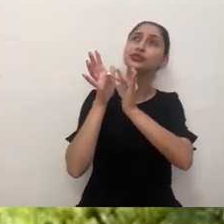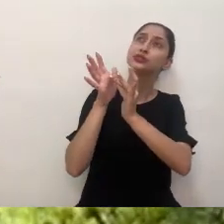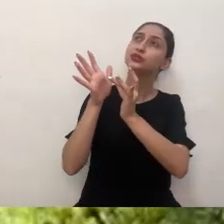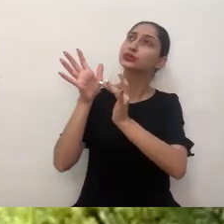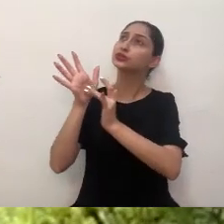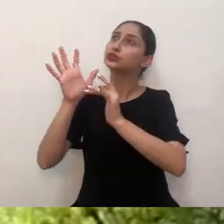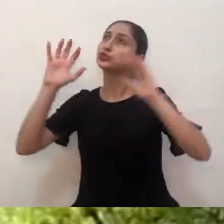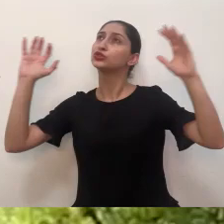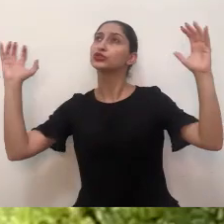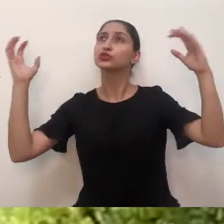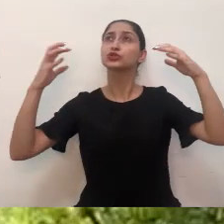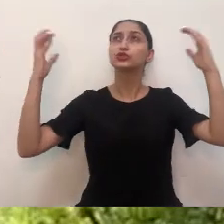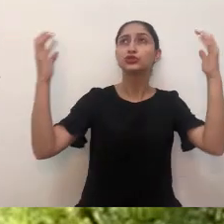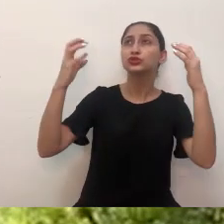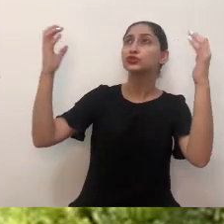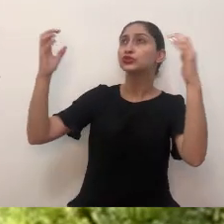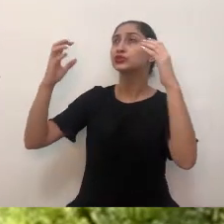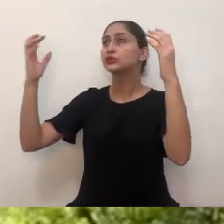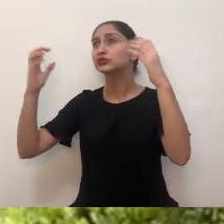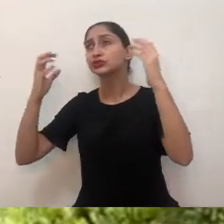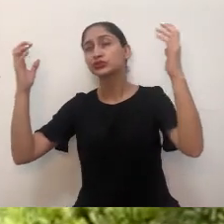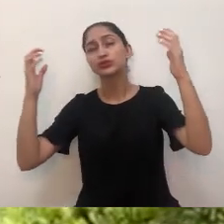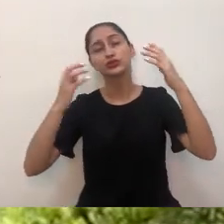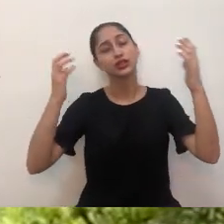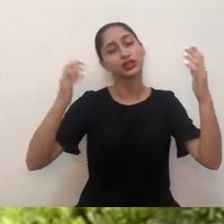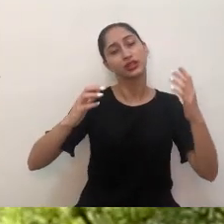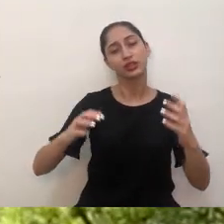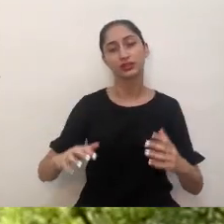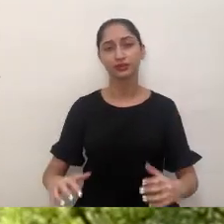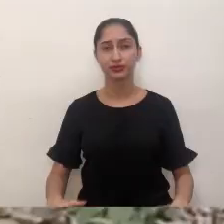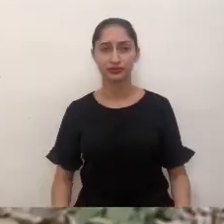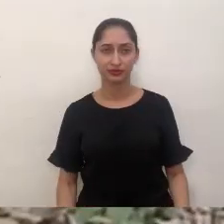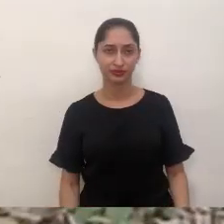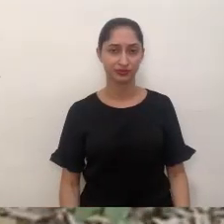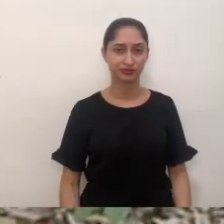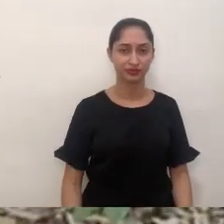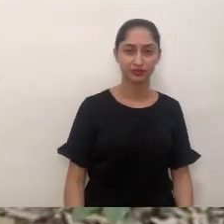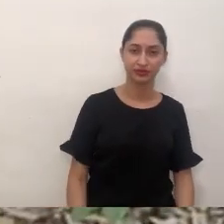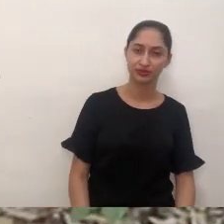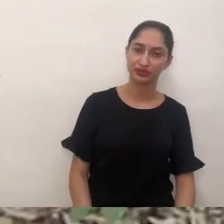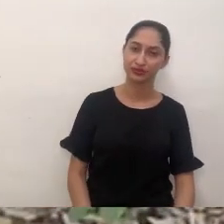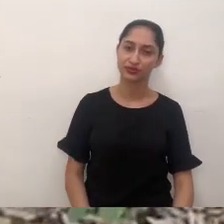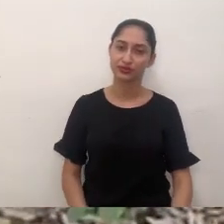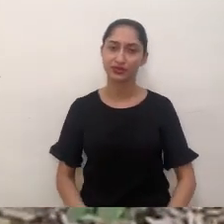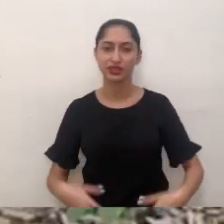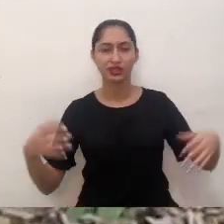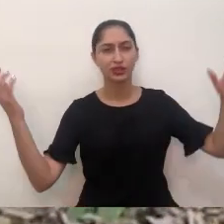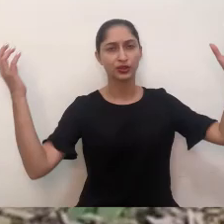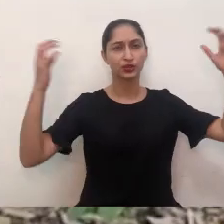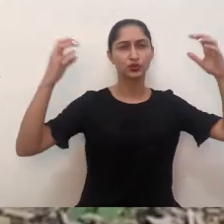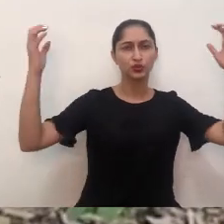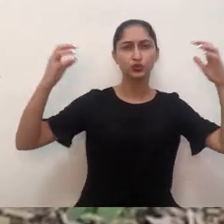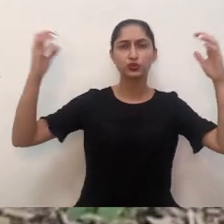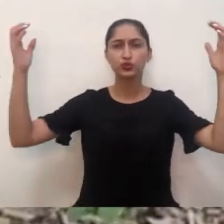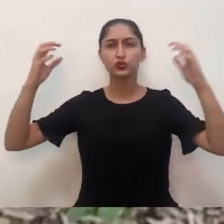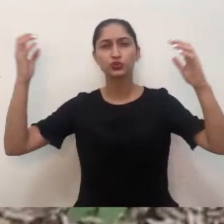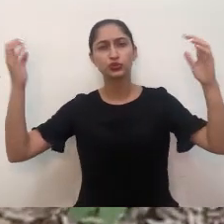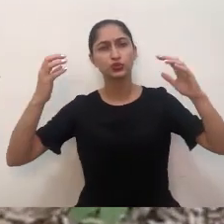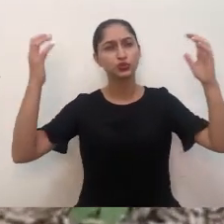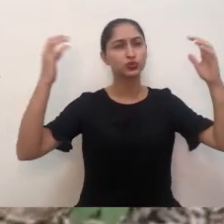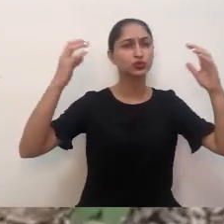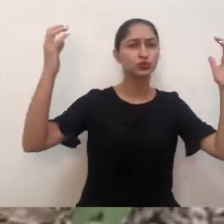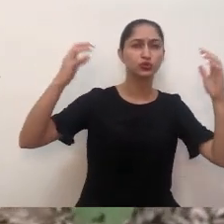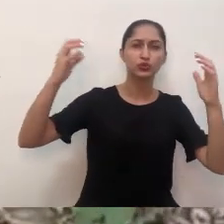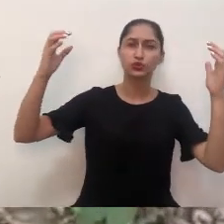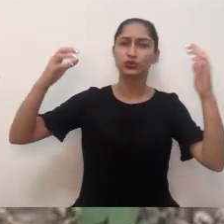Jesus Cristo para mandar chuva na terra. Chuva na terra é um